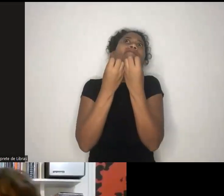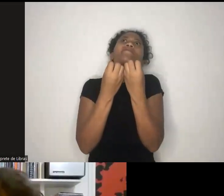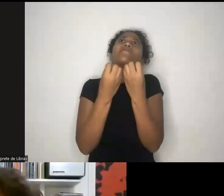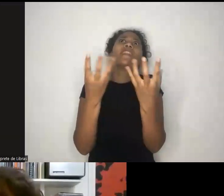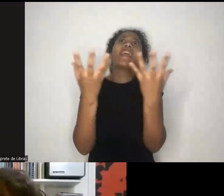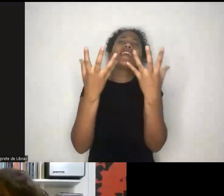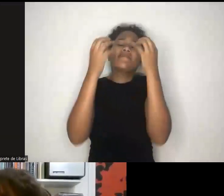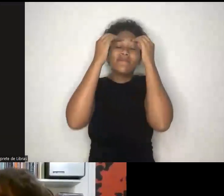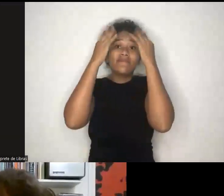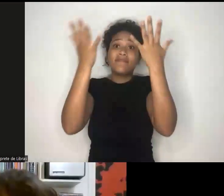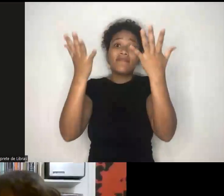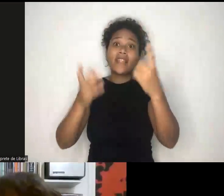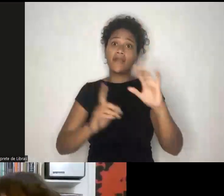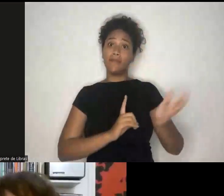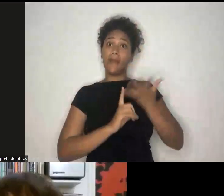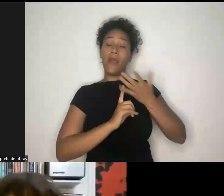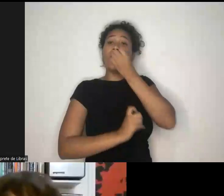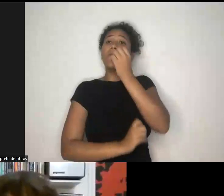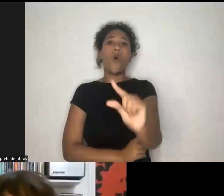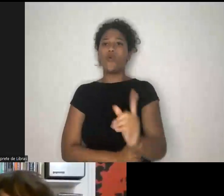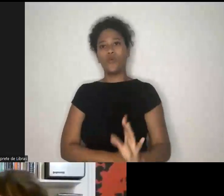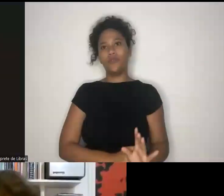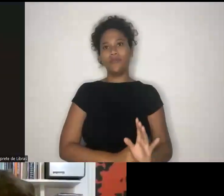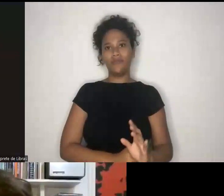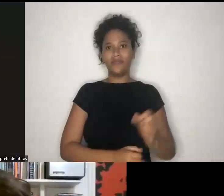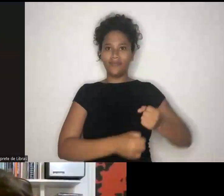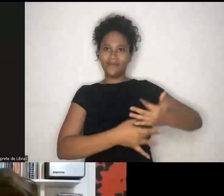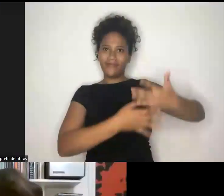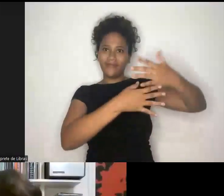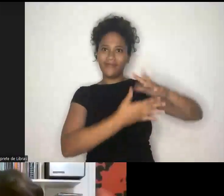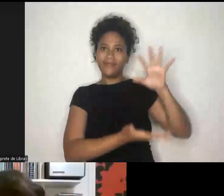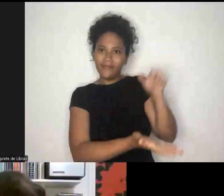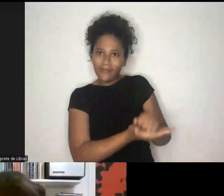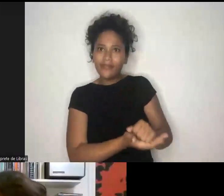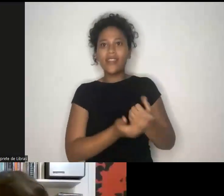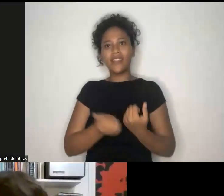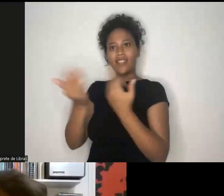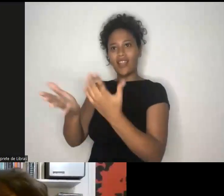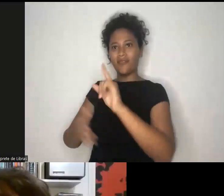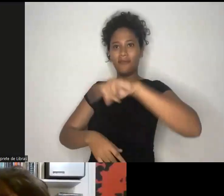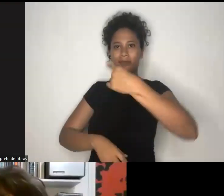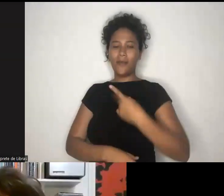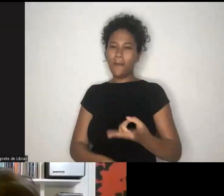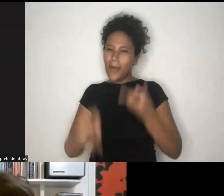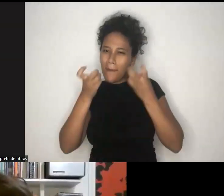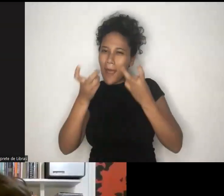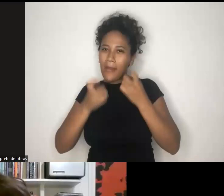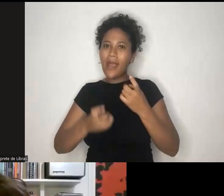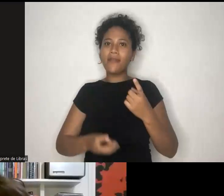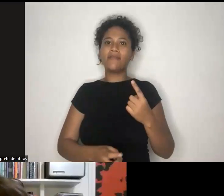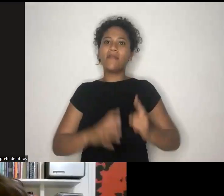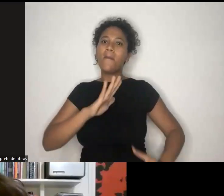inspiração é pouco tá todo mundo aqui a gente vai te mandar esse chat depois para você percebendo onde você foi mexendo cada